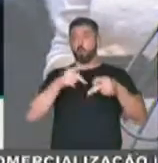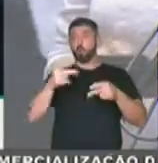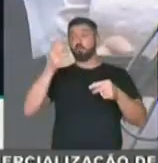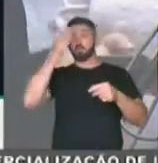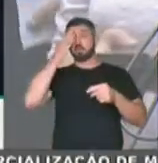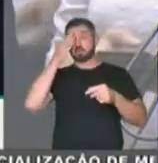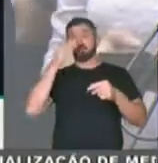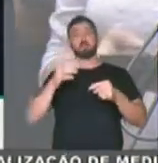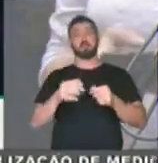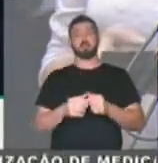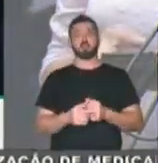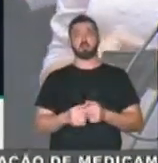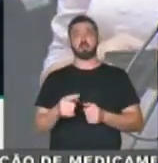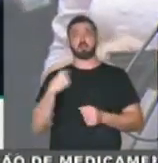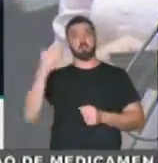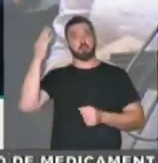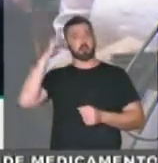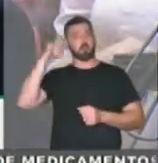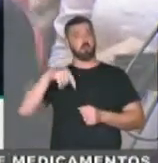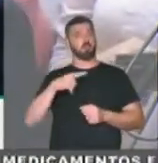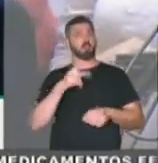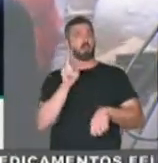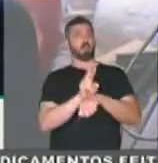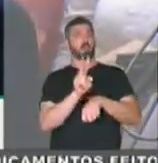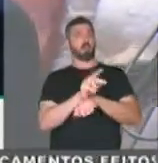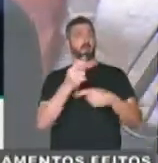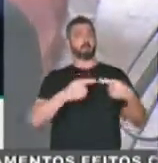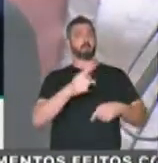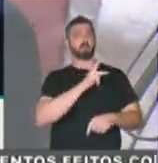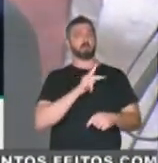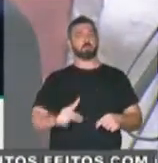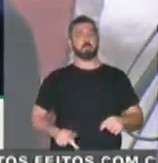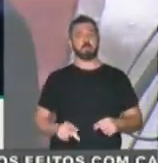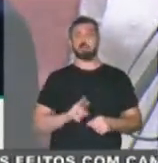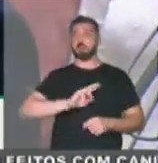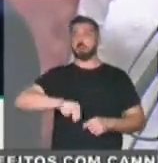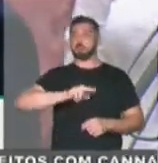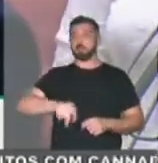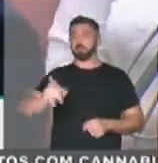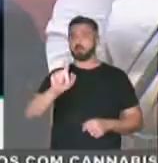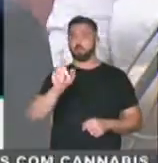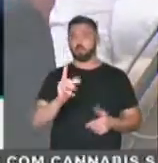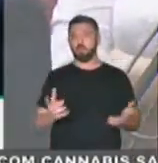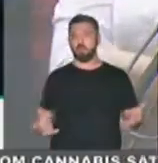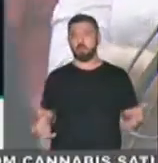verificar, porque o que nós estamos entendendo aí é para ter boa proteção política do presidente e não